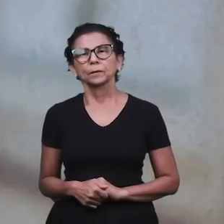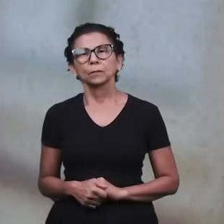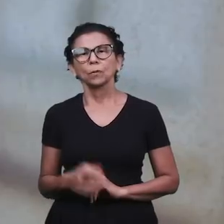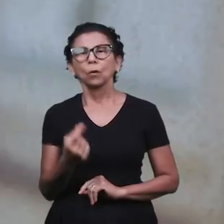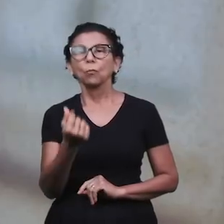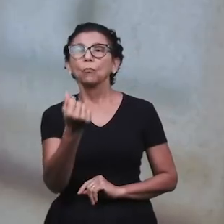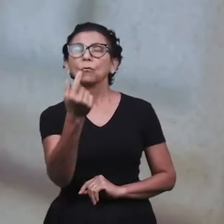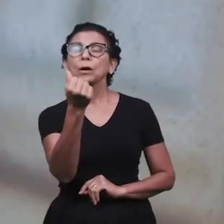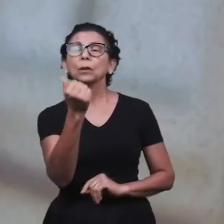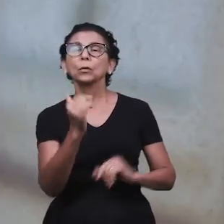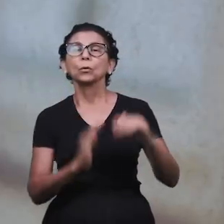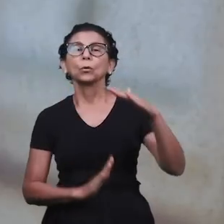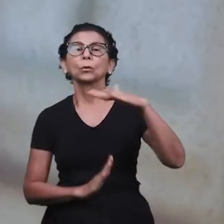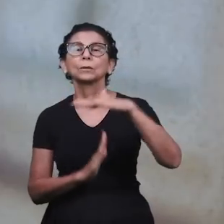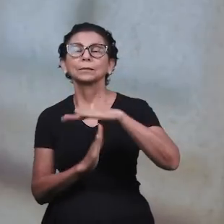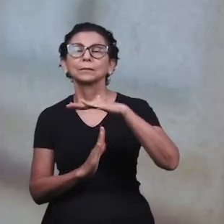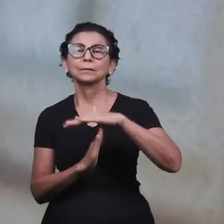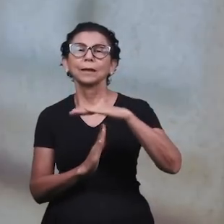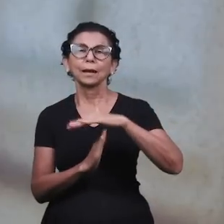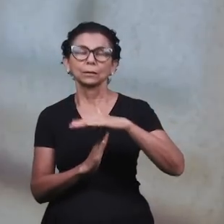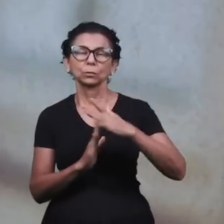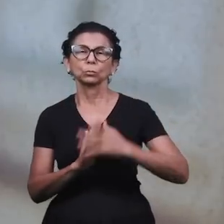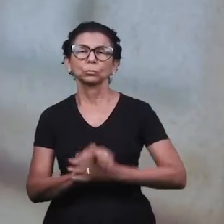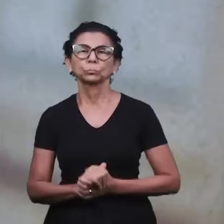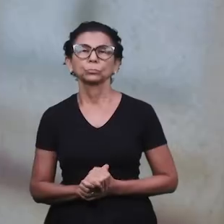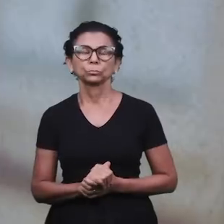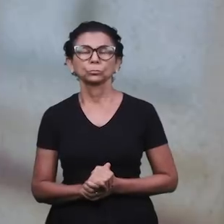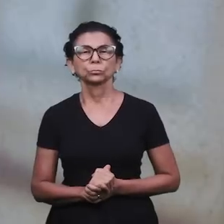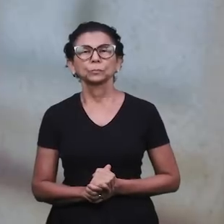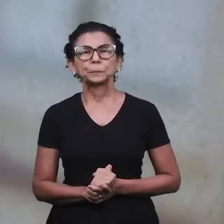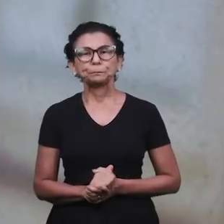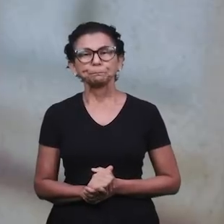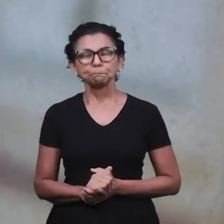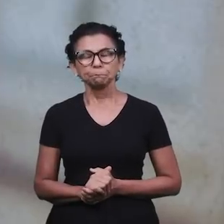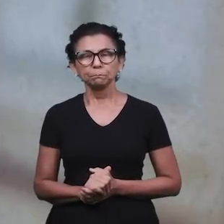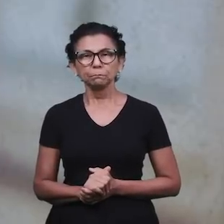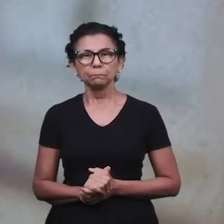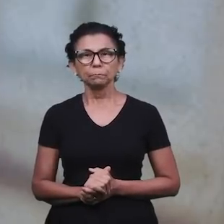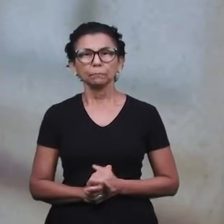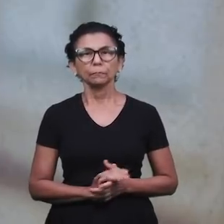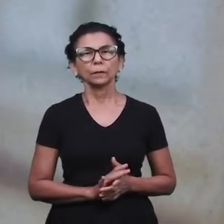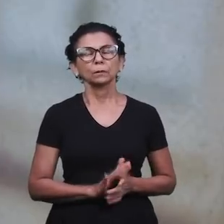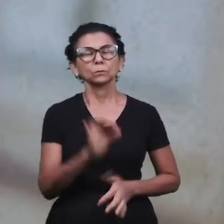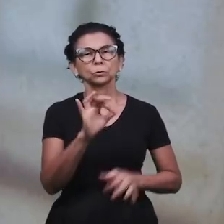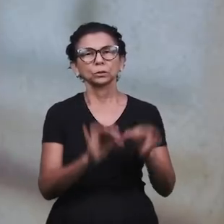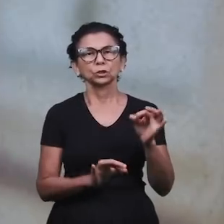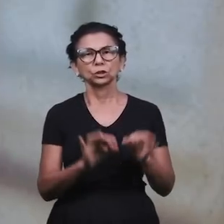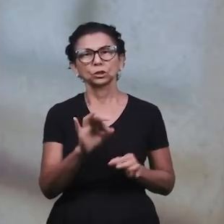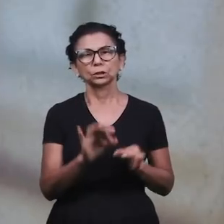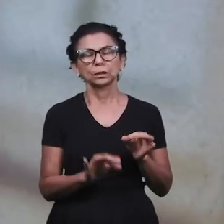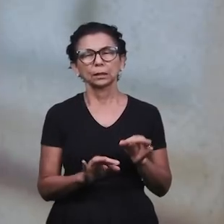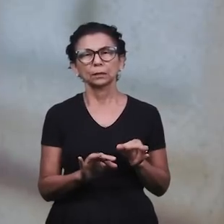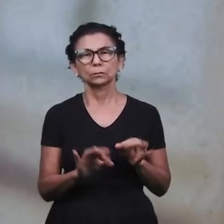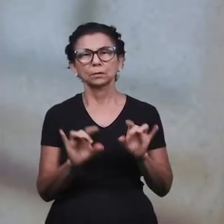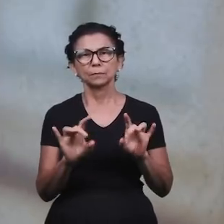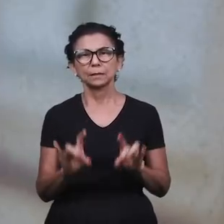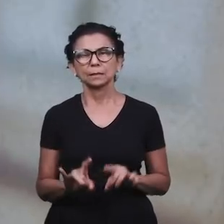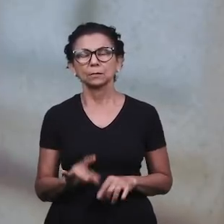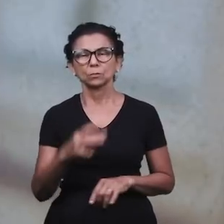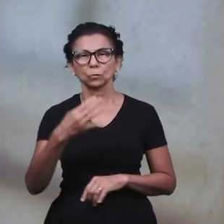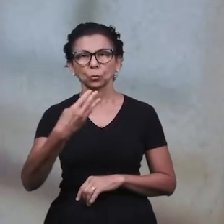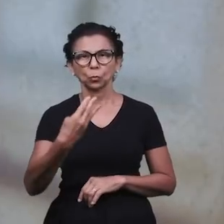usamos a expressão que o teto, então o limite do juizado especial civil é 40